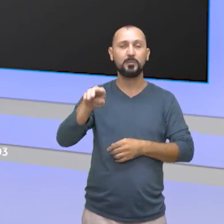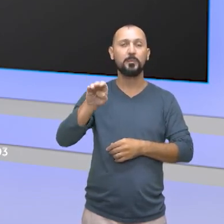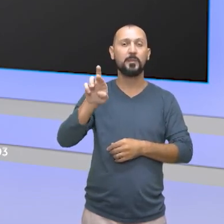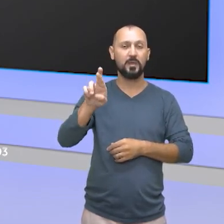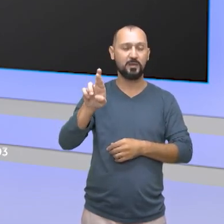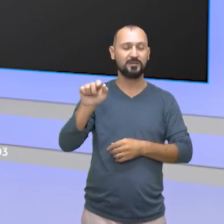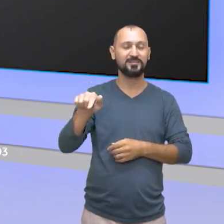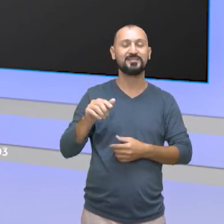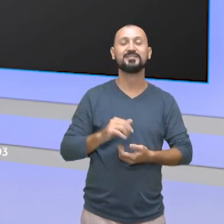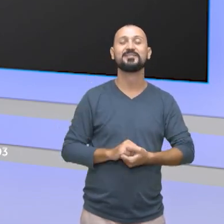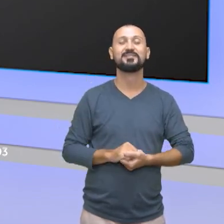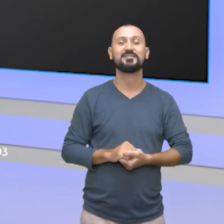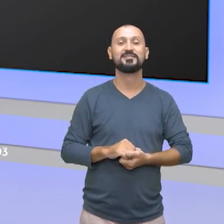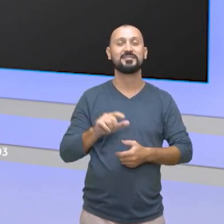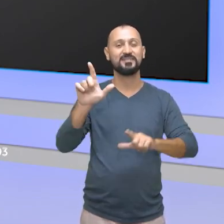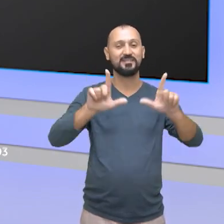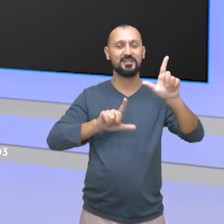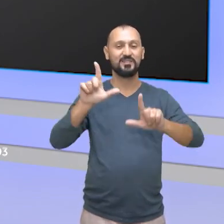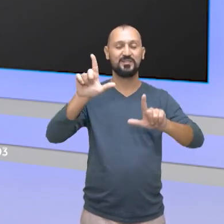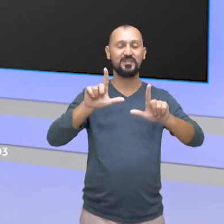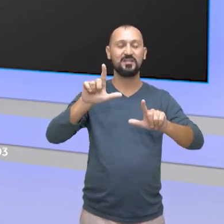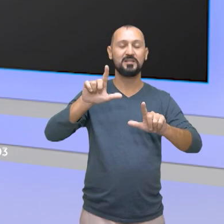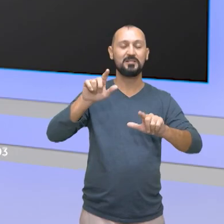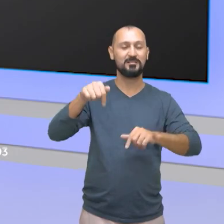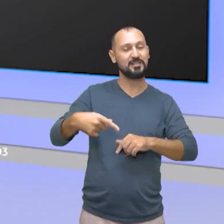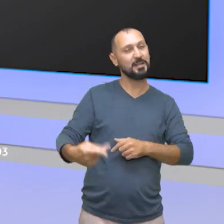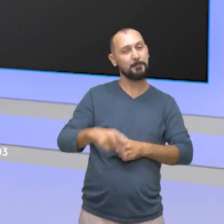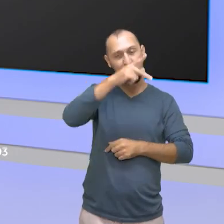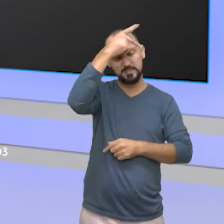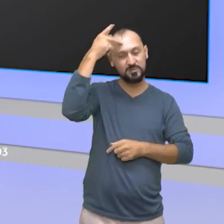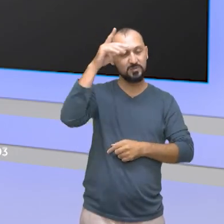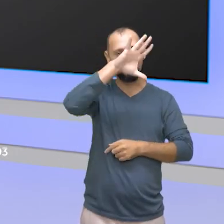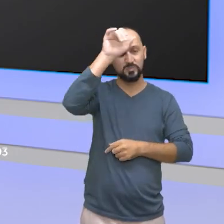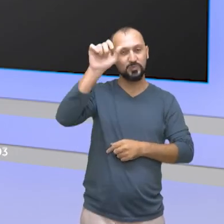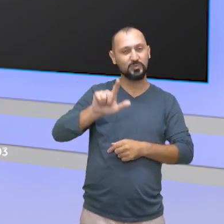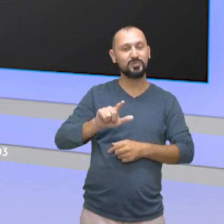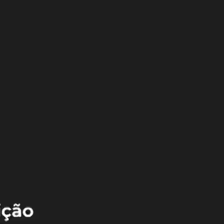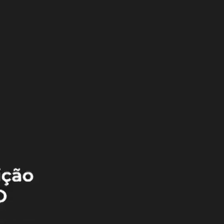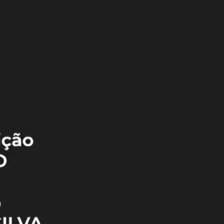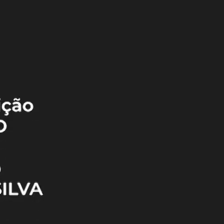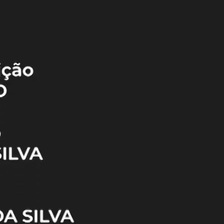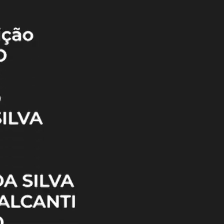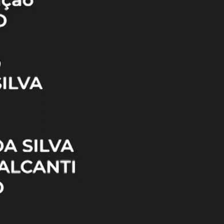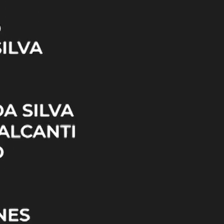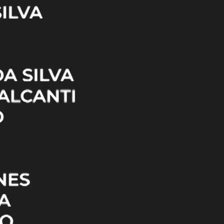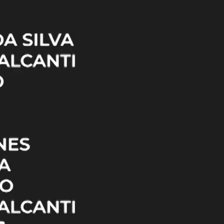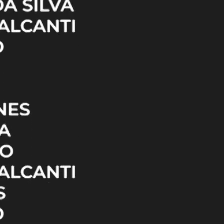al.ms.gov.br. TV Alemes, a TV da gente de MS.